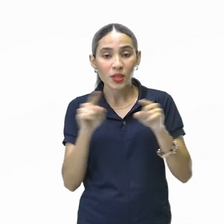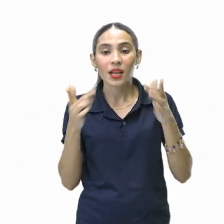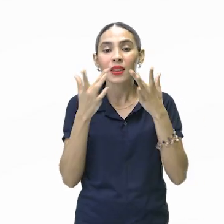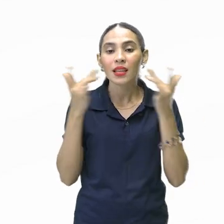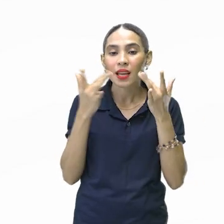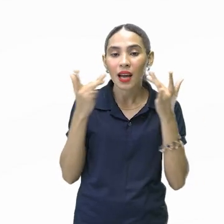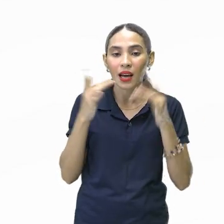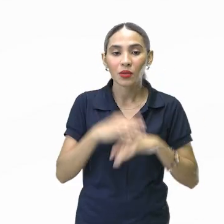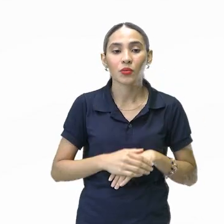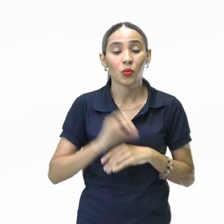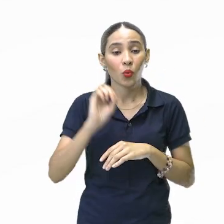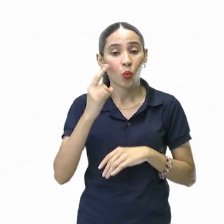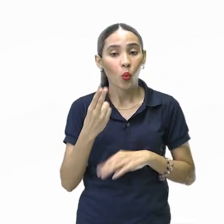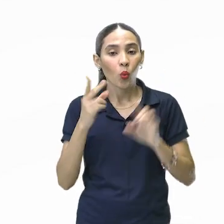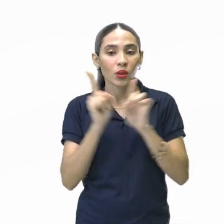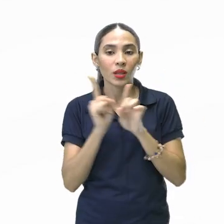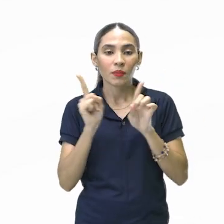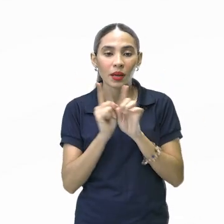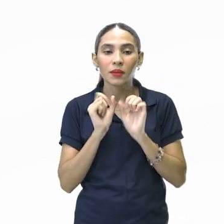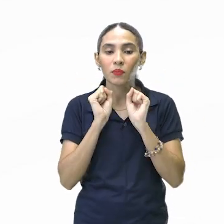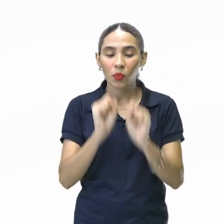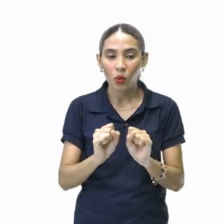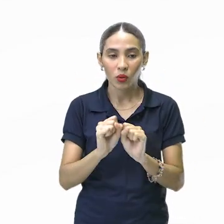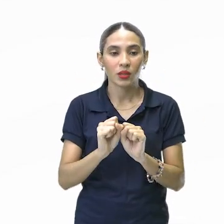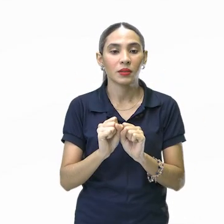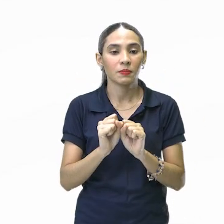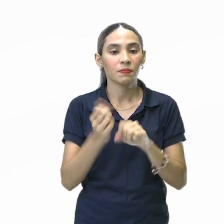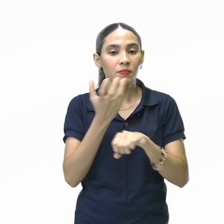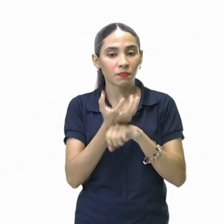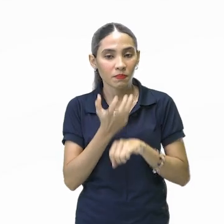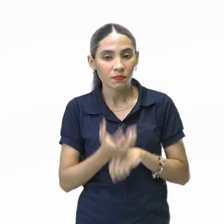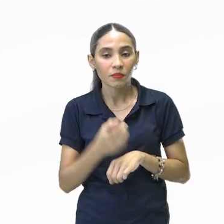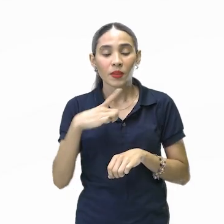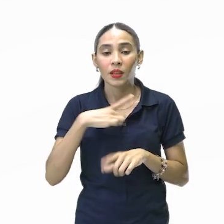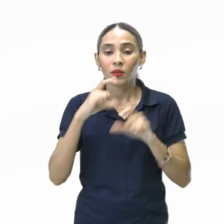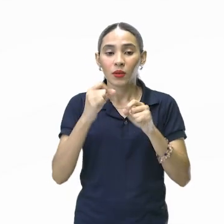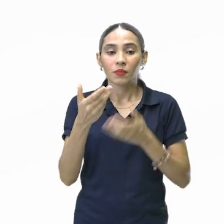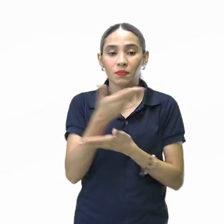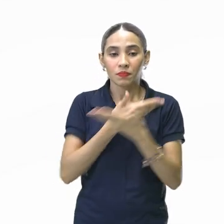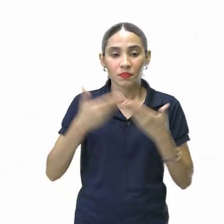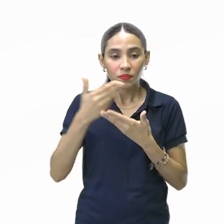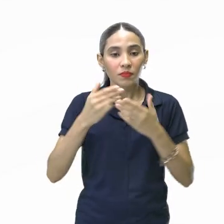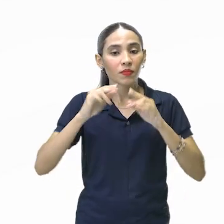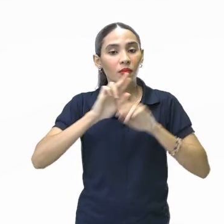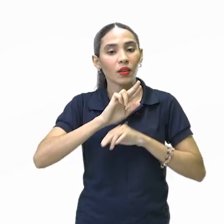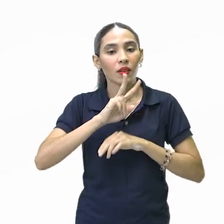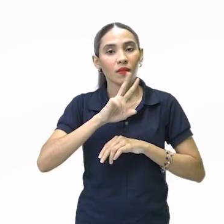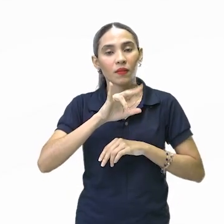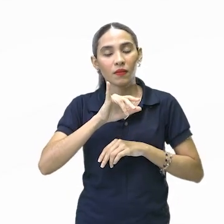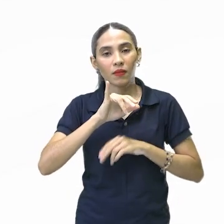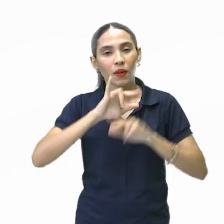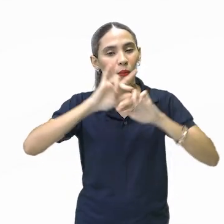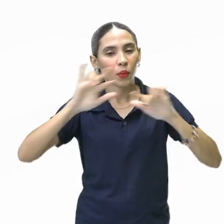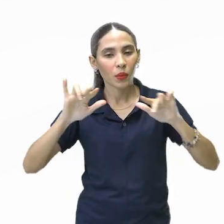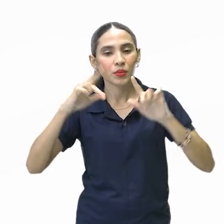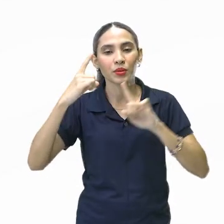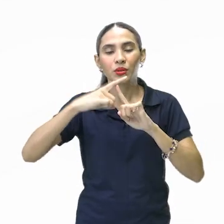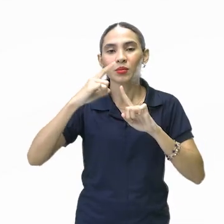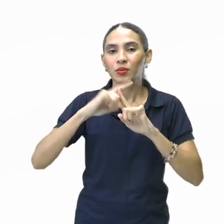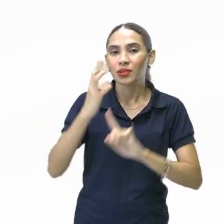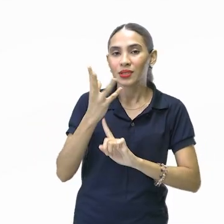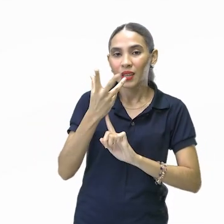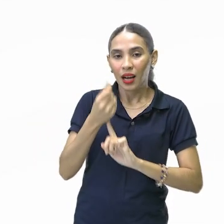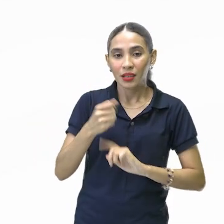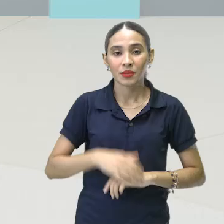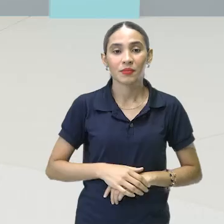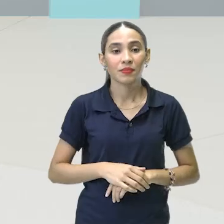música, teatro, ou podem ser interdisciplinares, envolvendo colaboração em uma variedade de